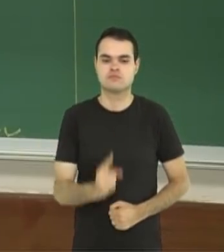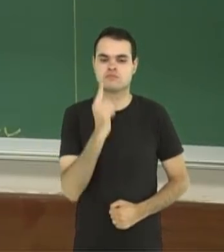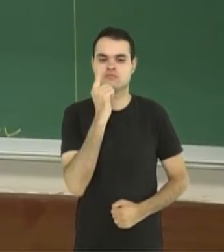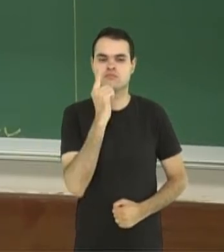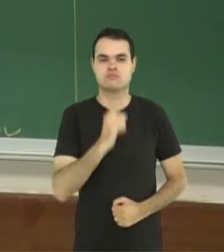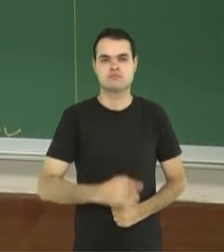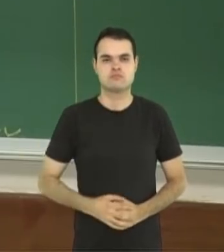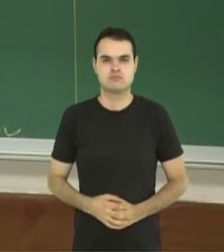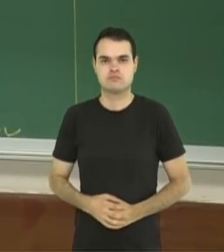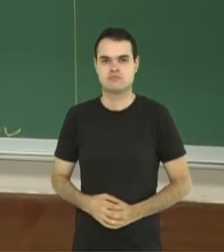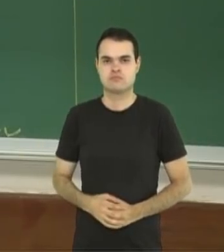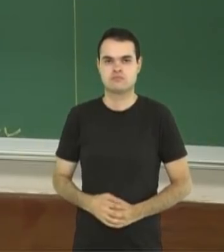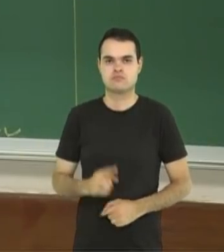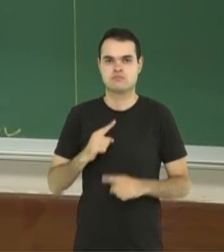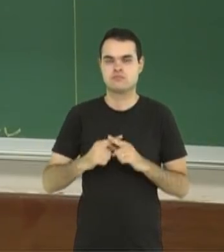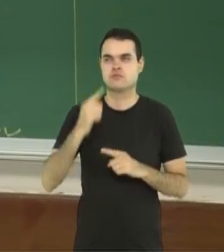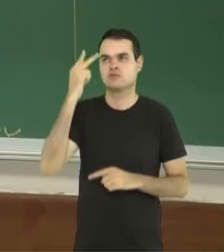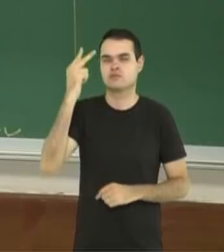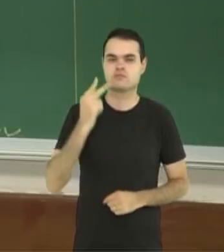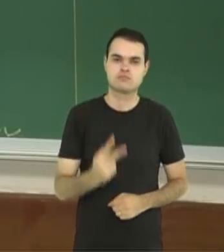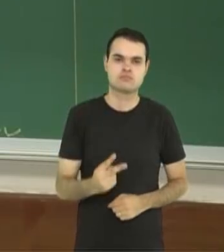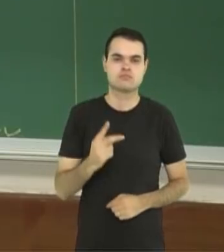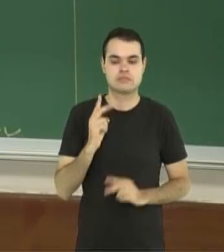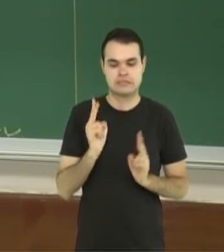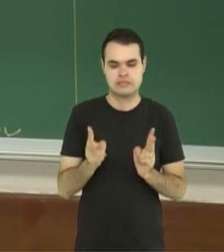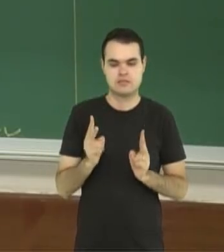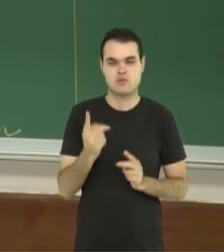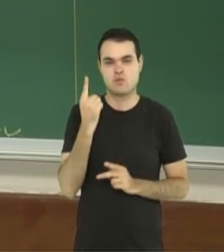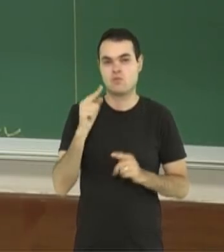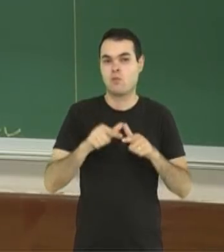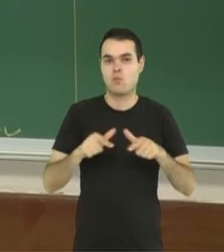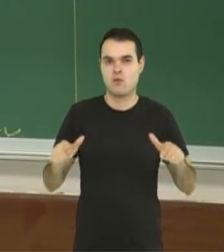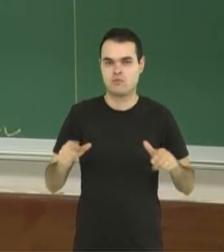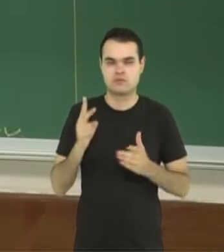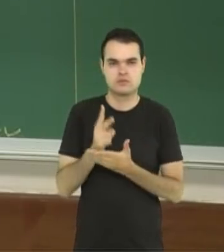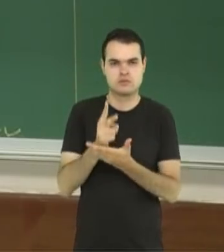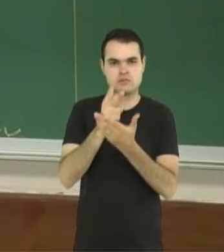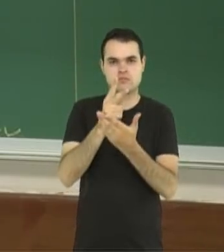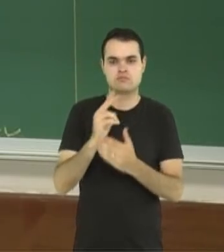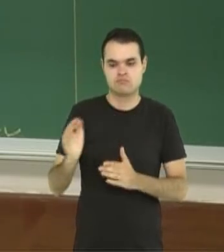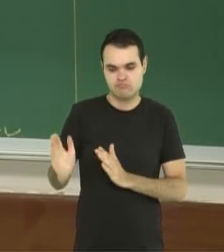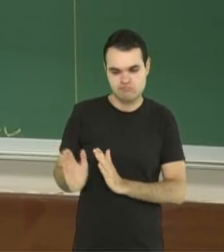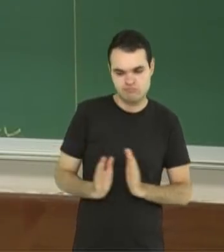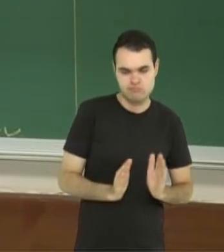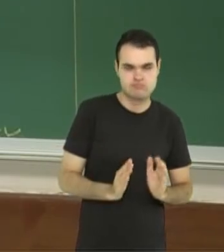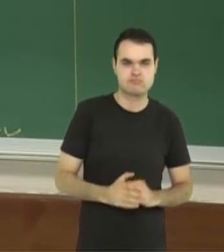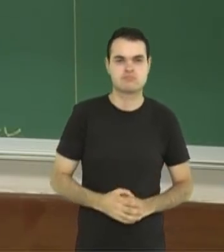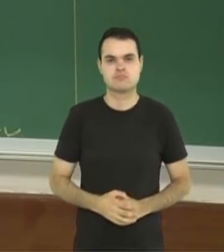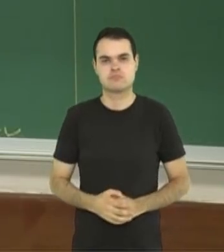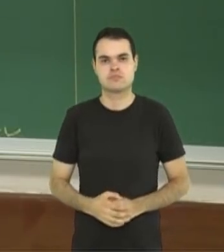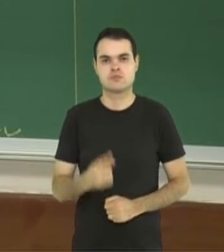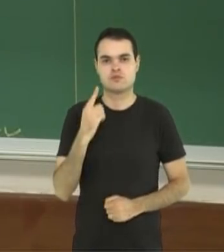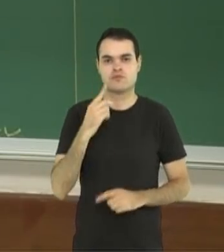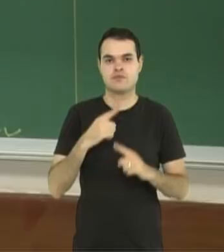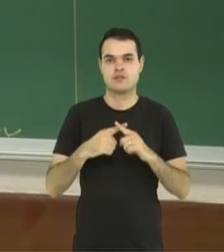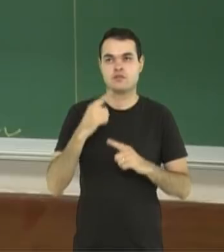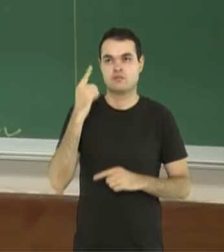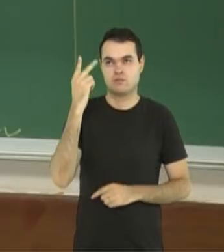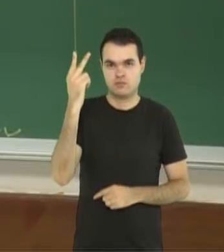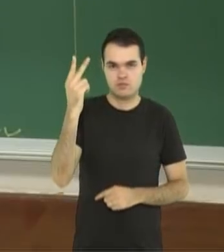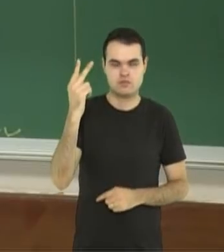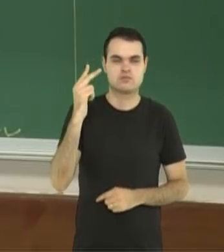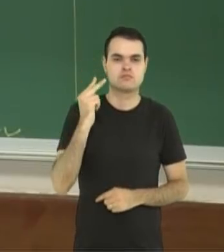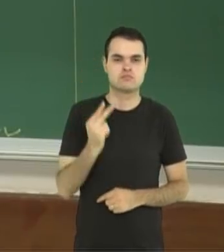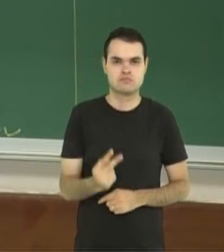Então, 1 vezes 2 é 2. Lembrando que a gente pula aqui uma casinha, né? 1 vezes 2 é 2. 1 vezes